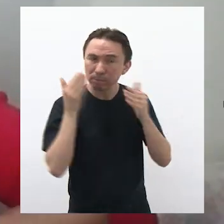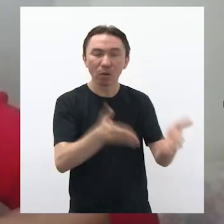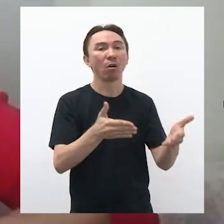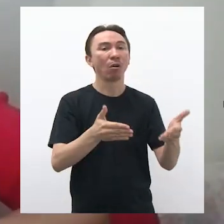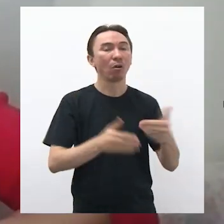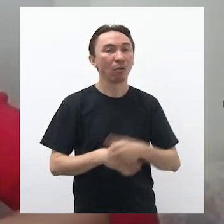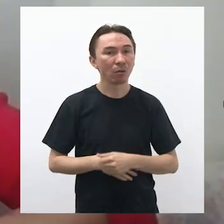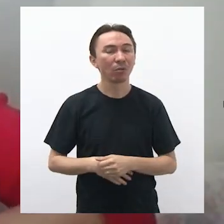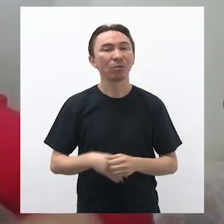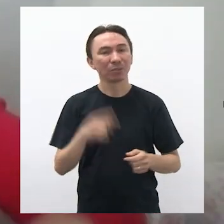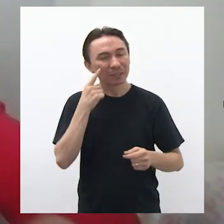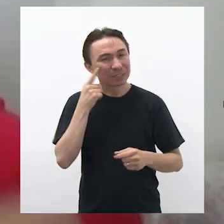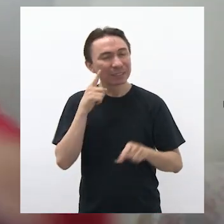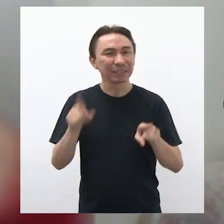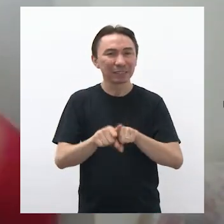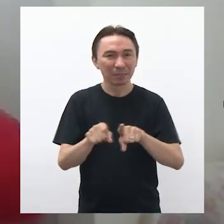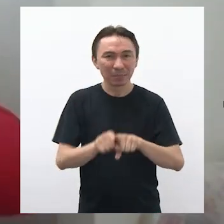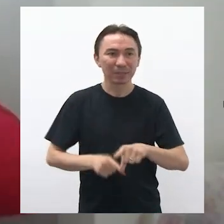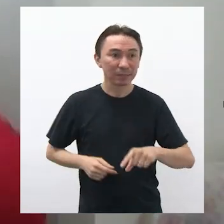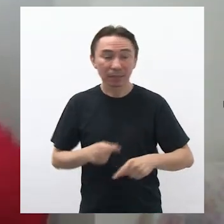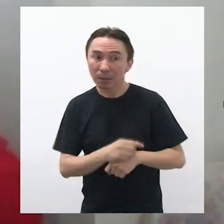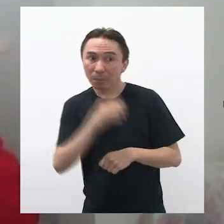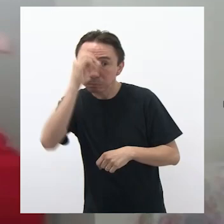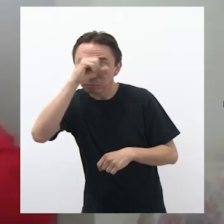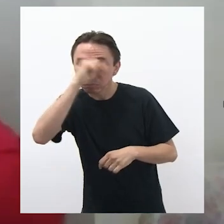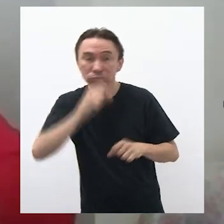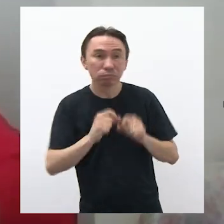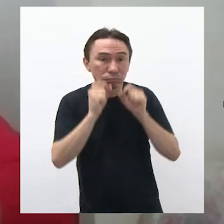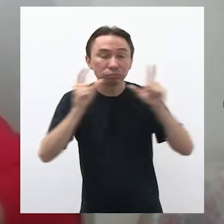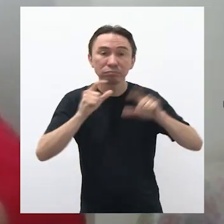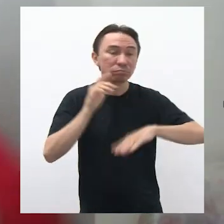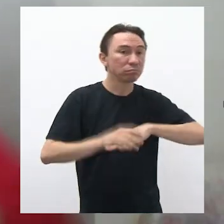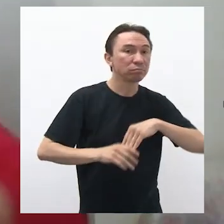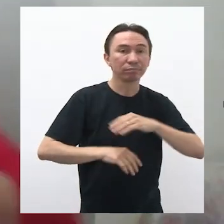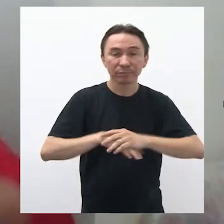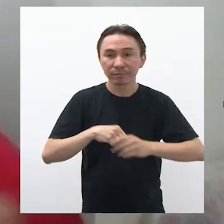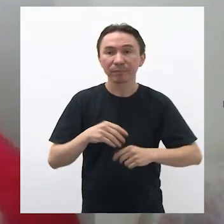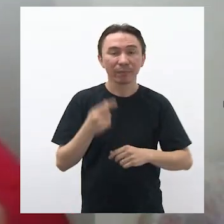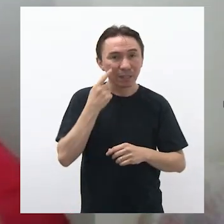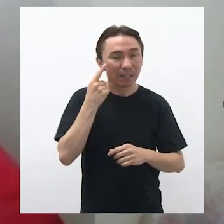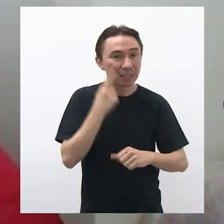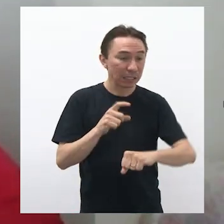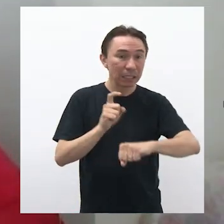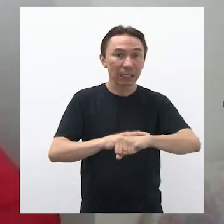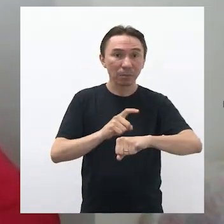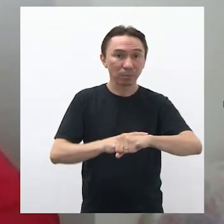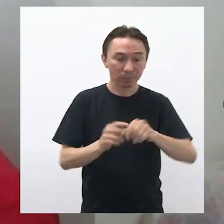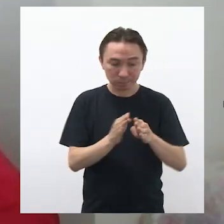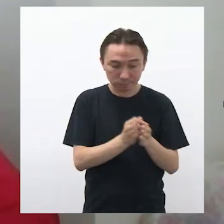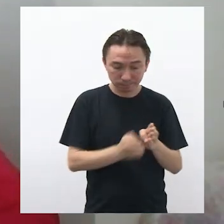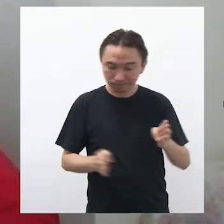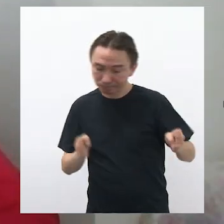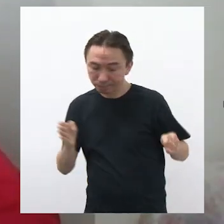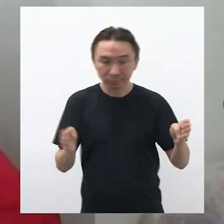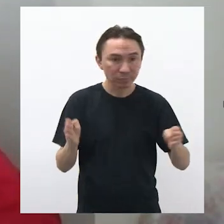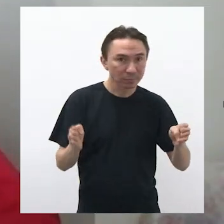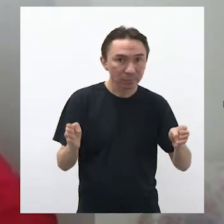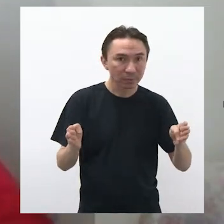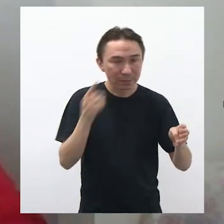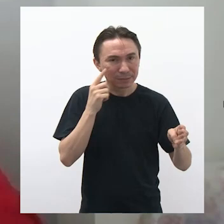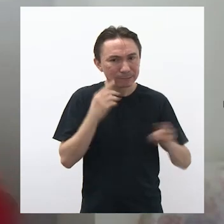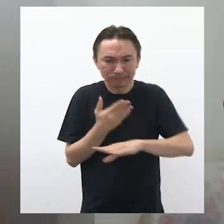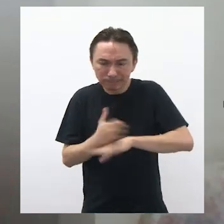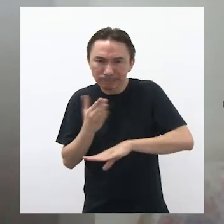processo de aprendizagem, tenha tempo ao longo dessa sequência para exercitar essa competência